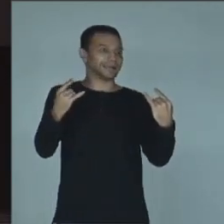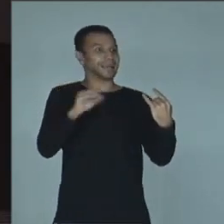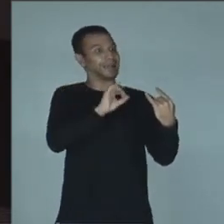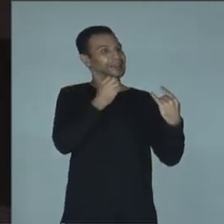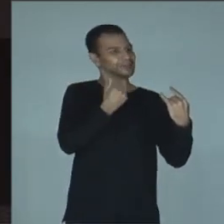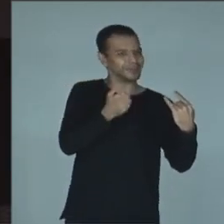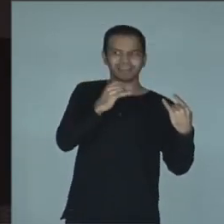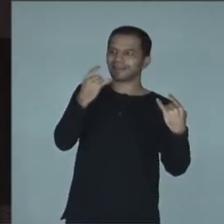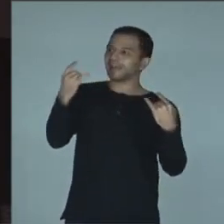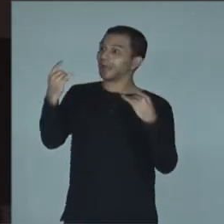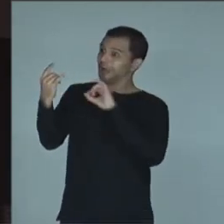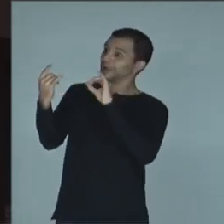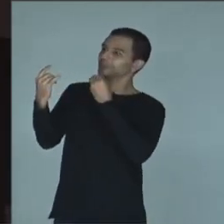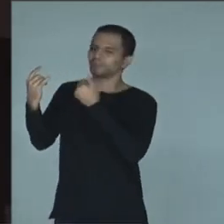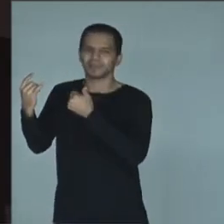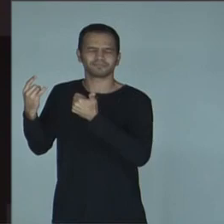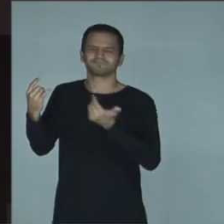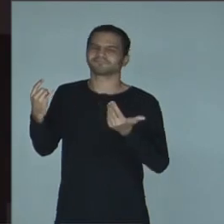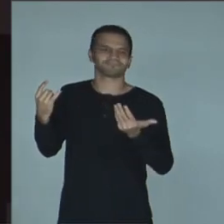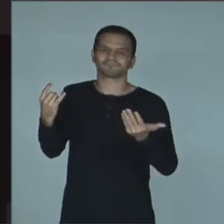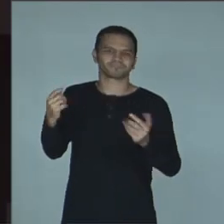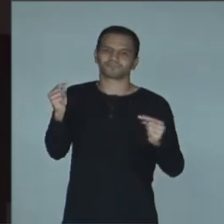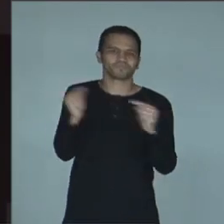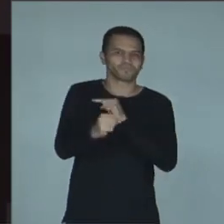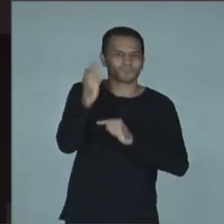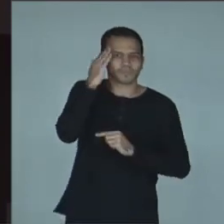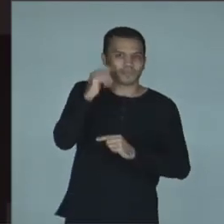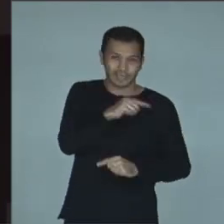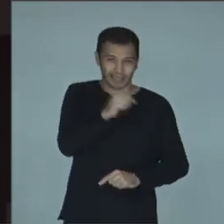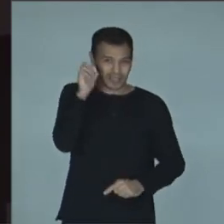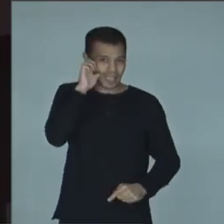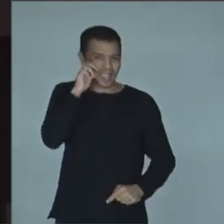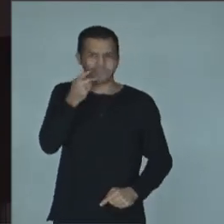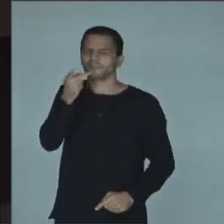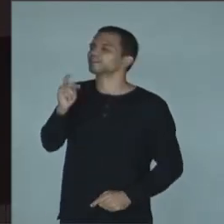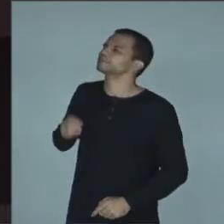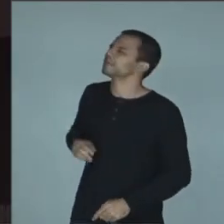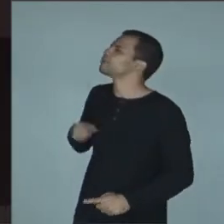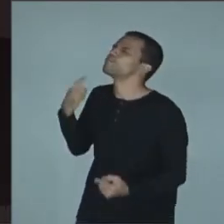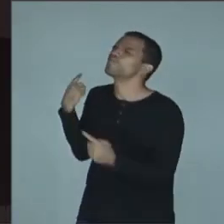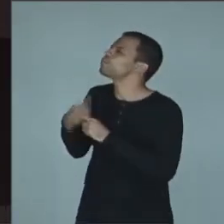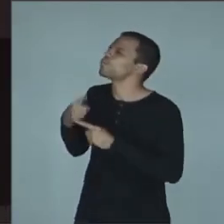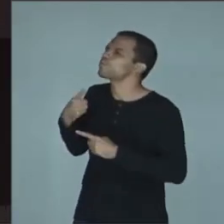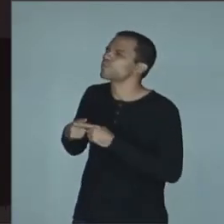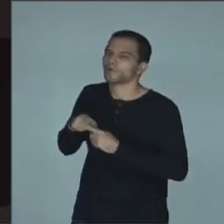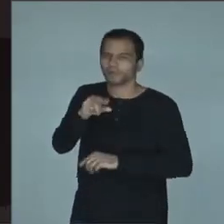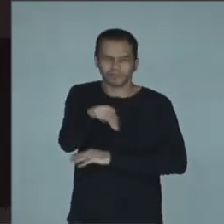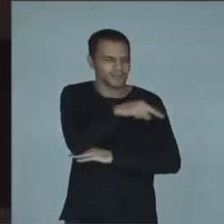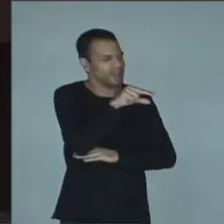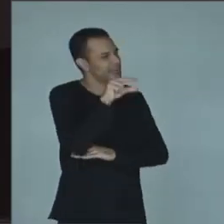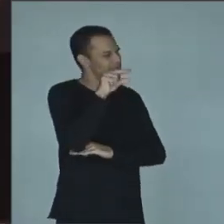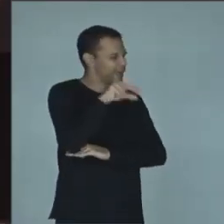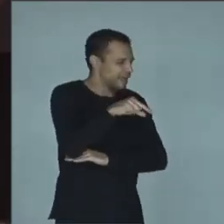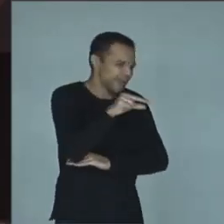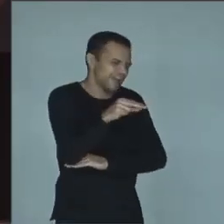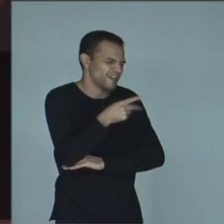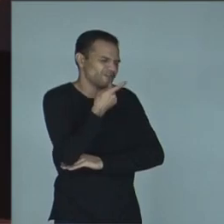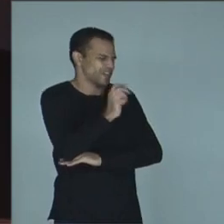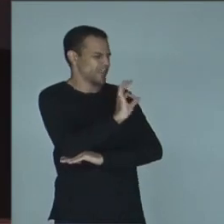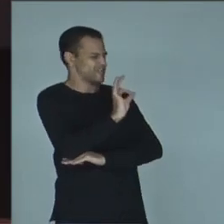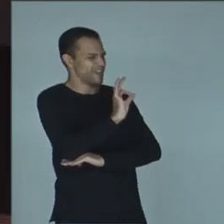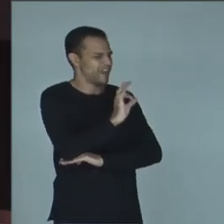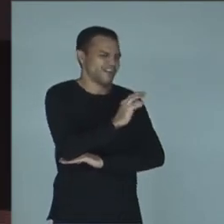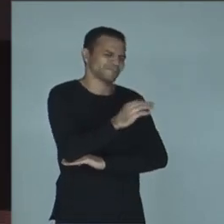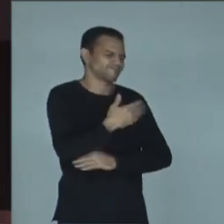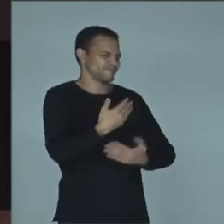dizem Oi e aí ela fala porque a serpente a melhor não falar